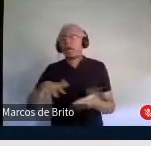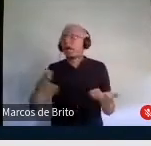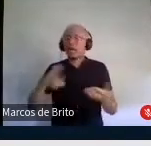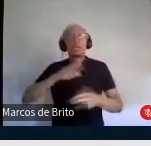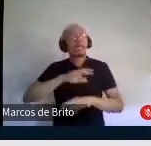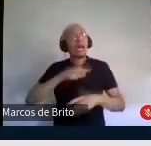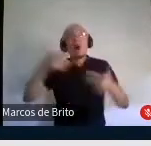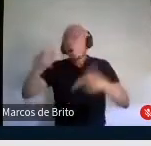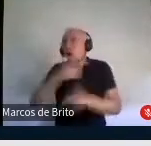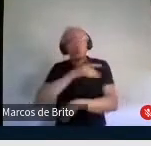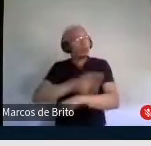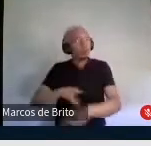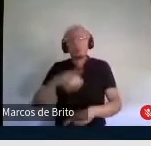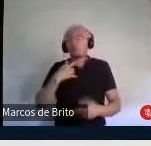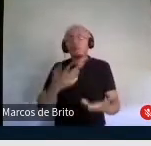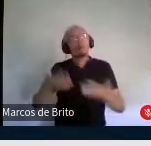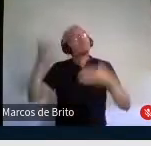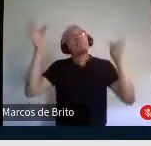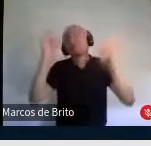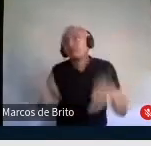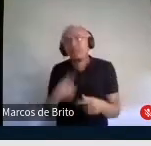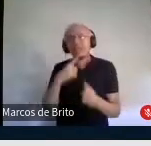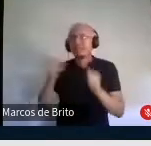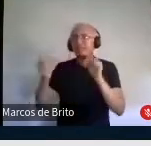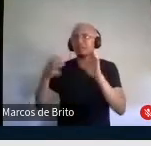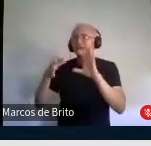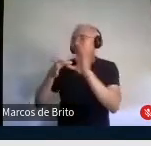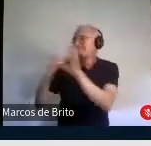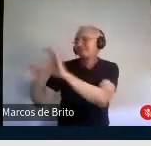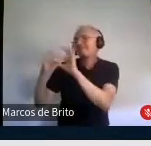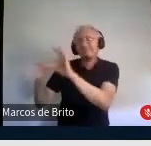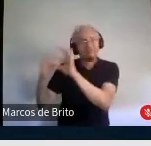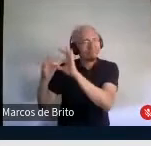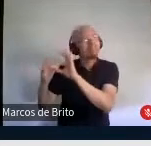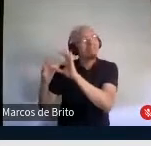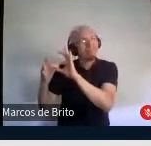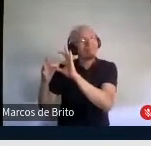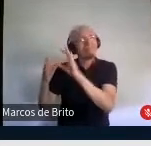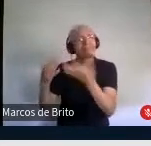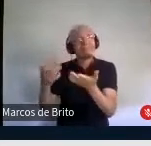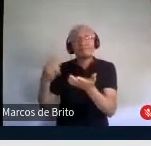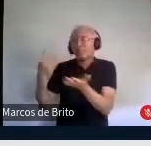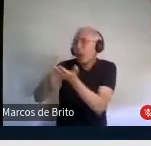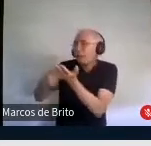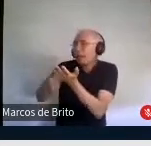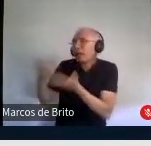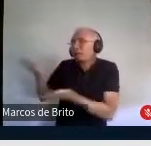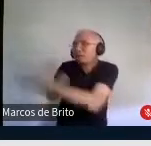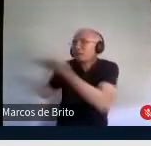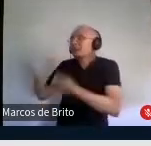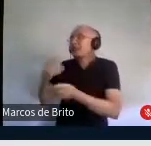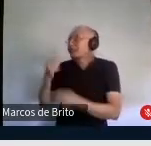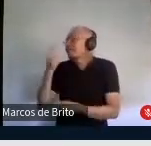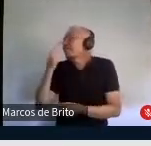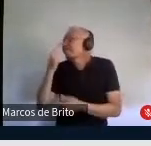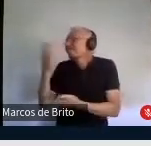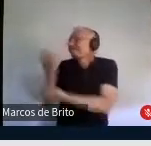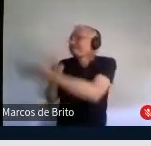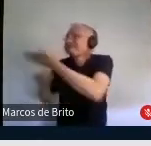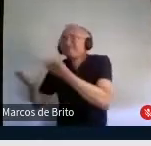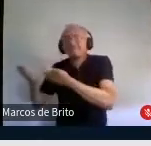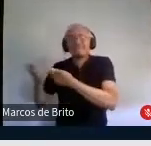feliz, professora Sabine, com essa parceria que a gente conseguiu estabelecer, com essa afinidade, né?